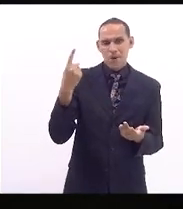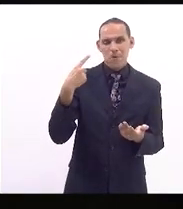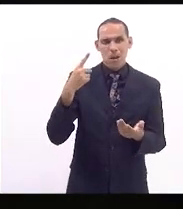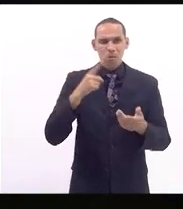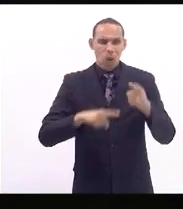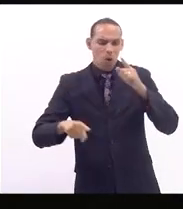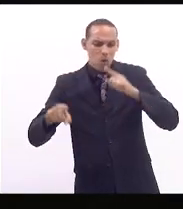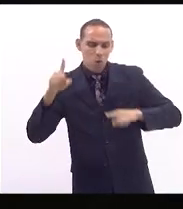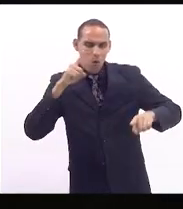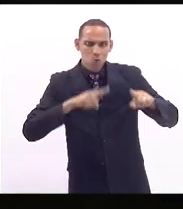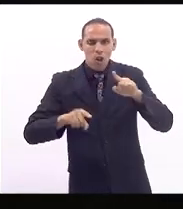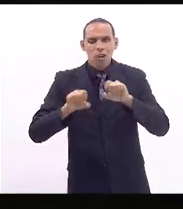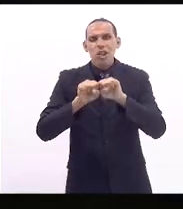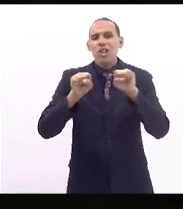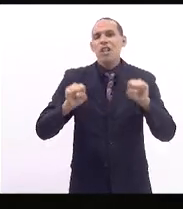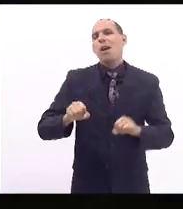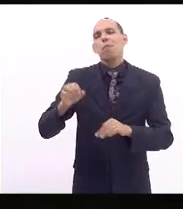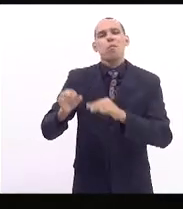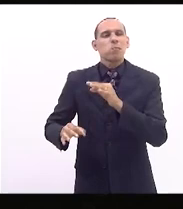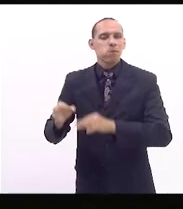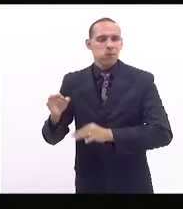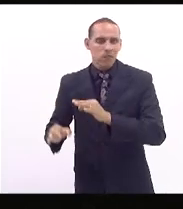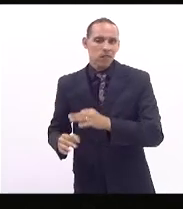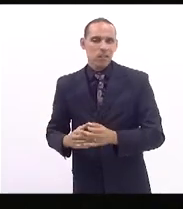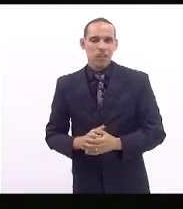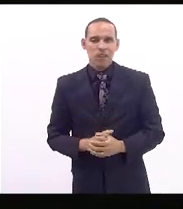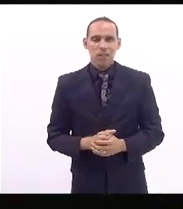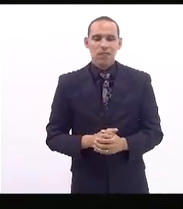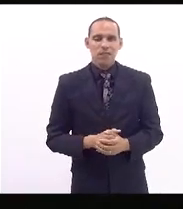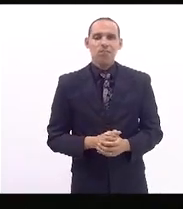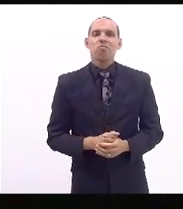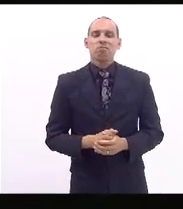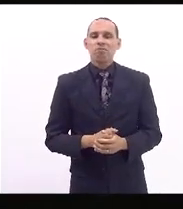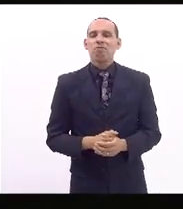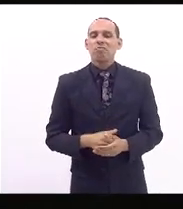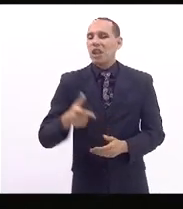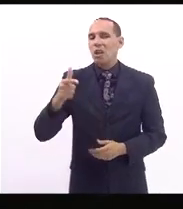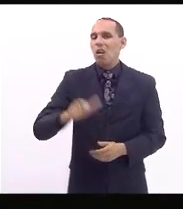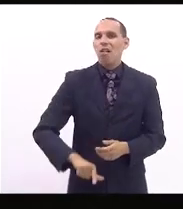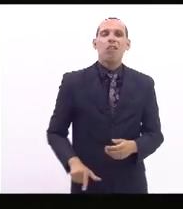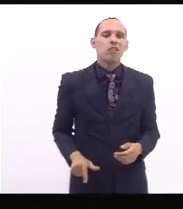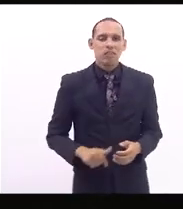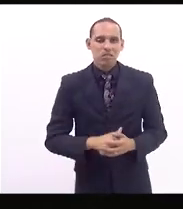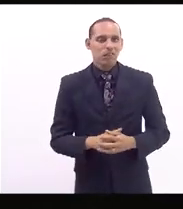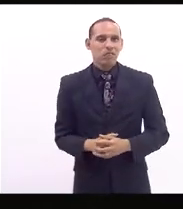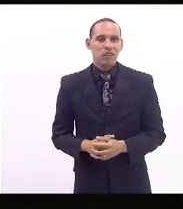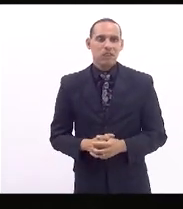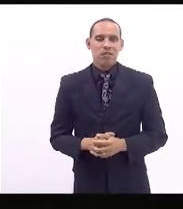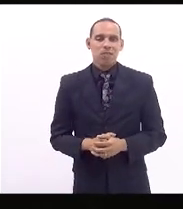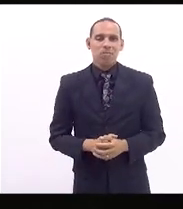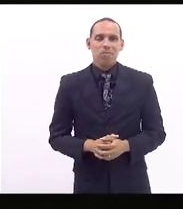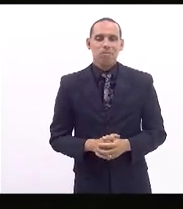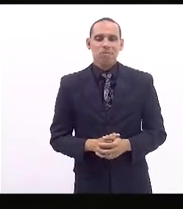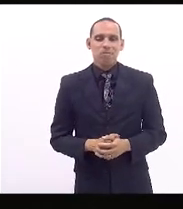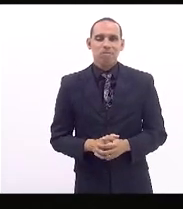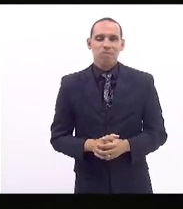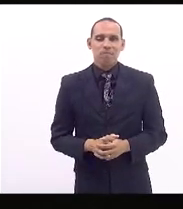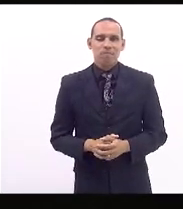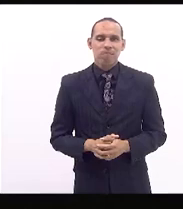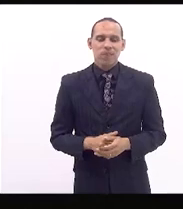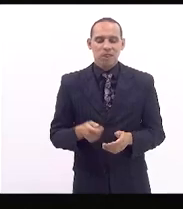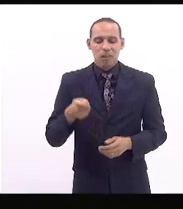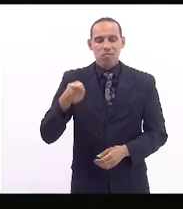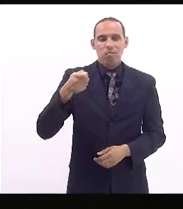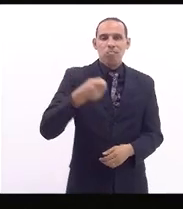sistema de justiça que mais uma vez vem é